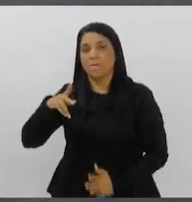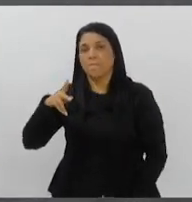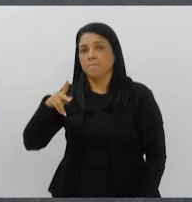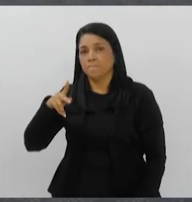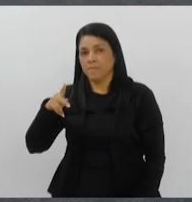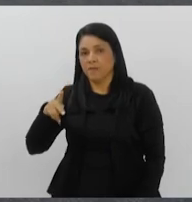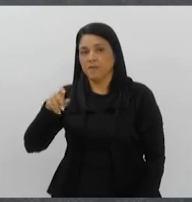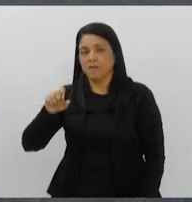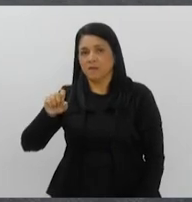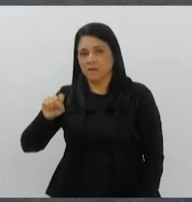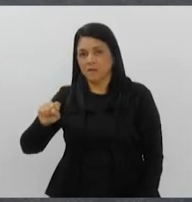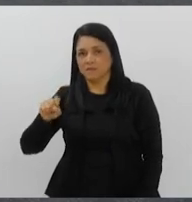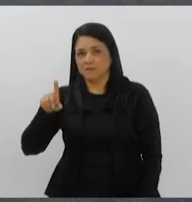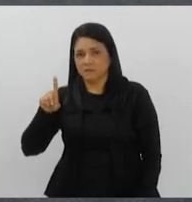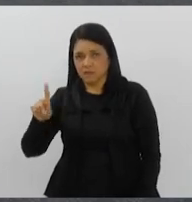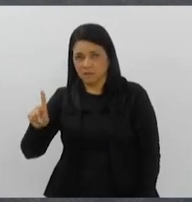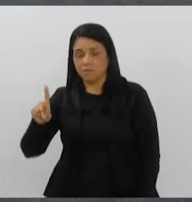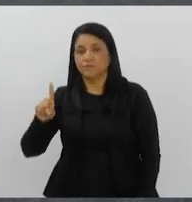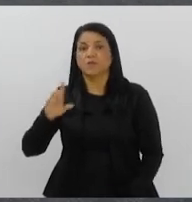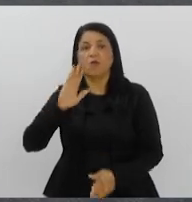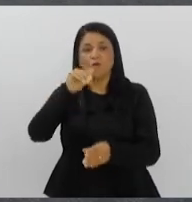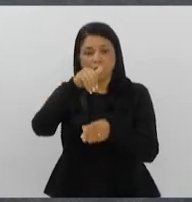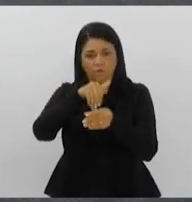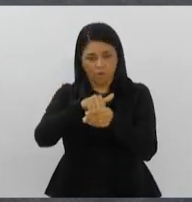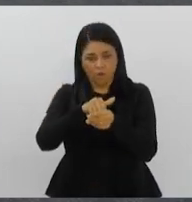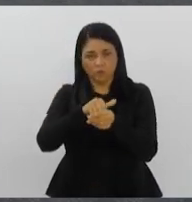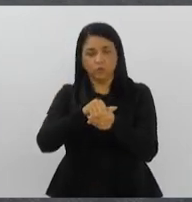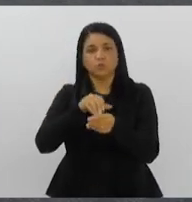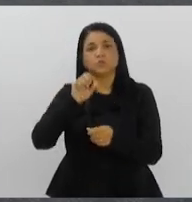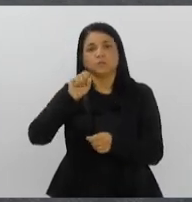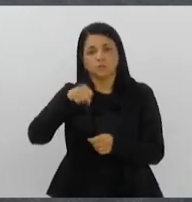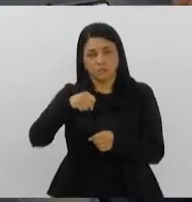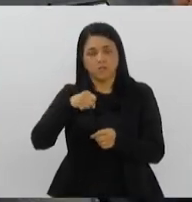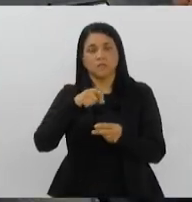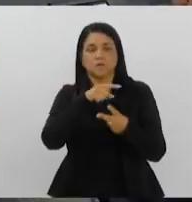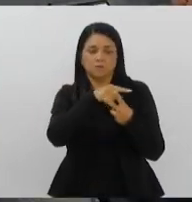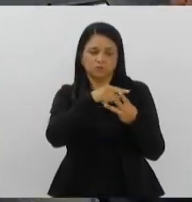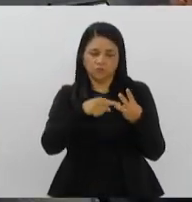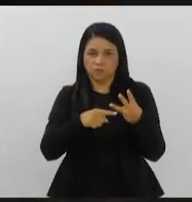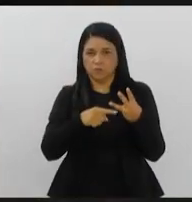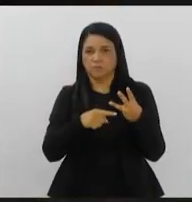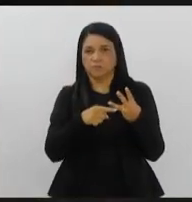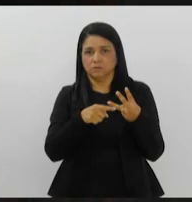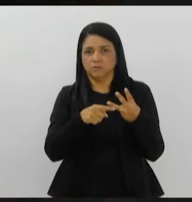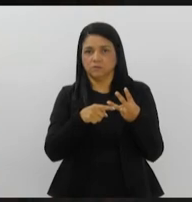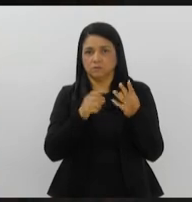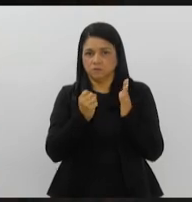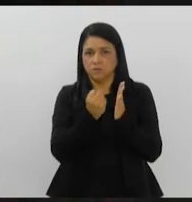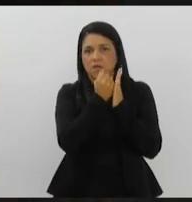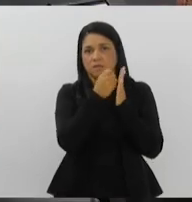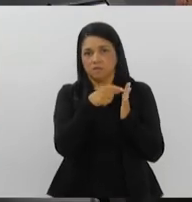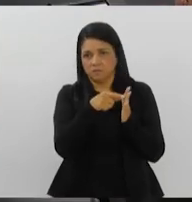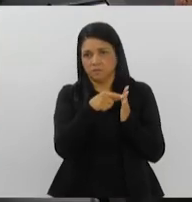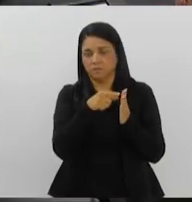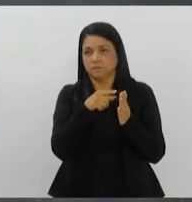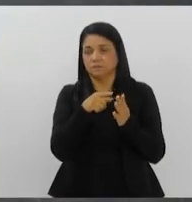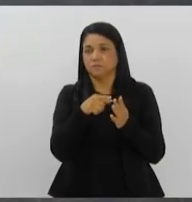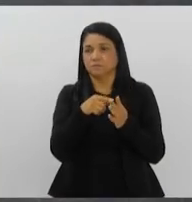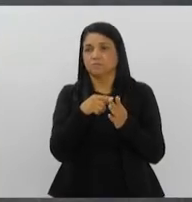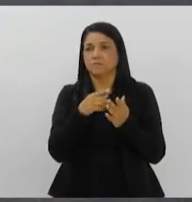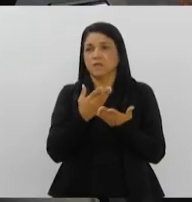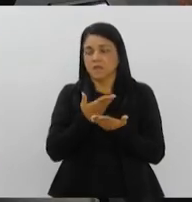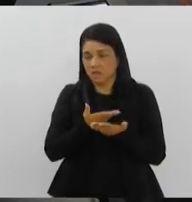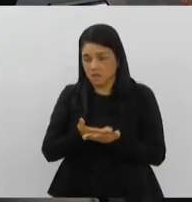o voto sim favorável aos destaques. Senhores e senhoras deputadas, para encaminhar a